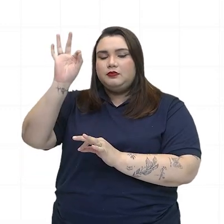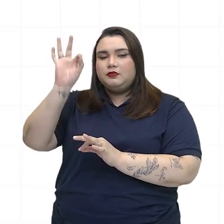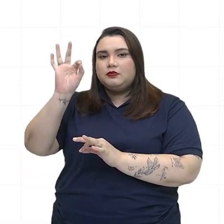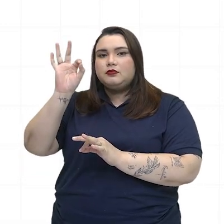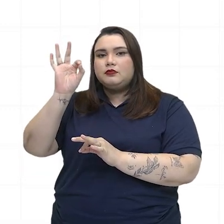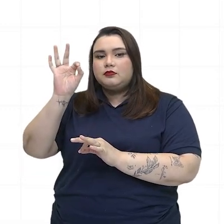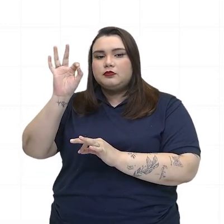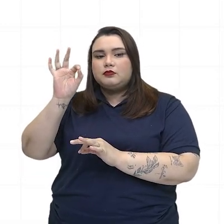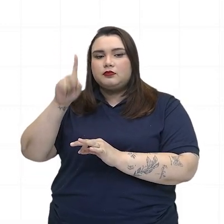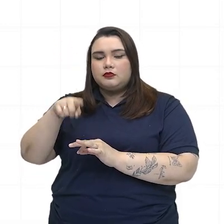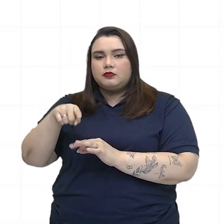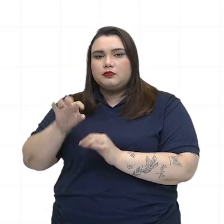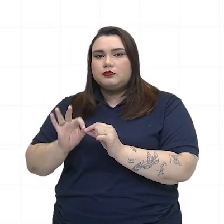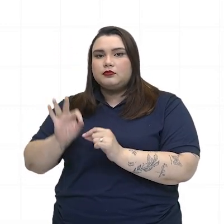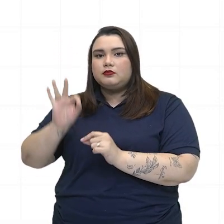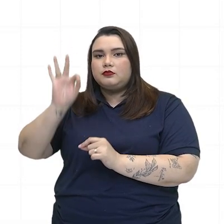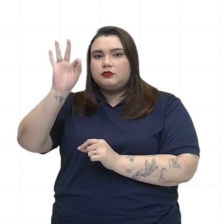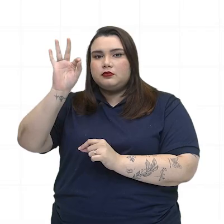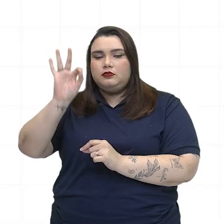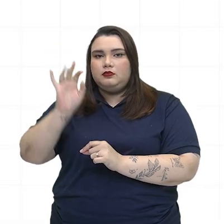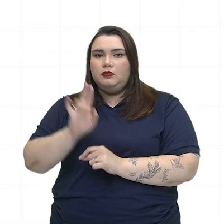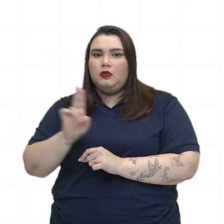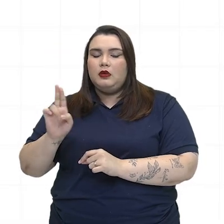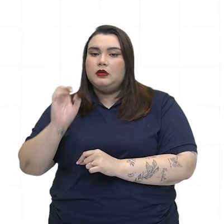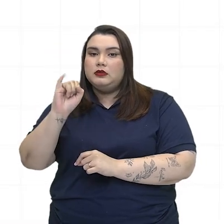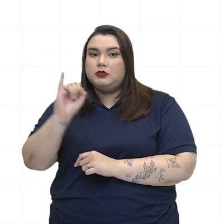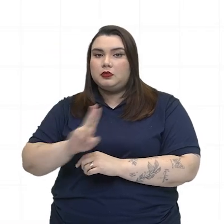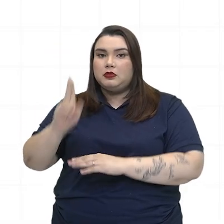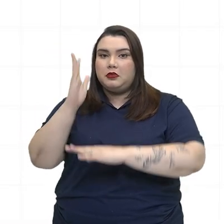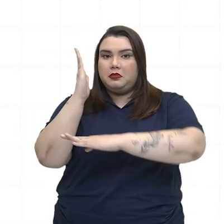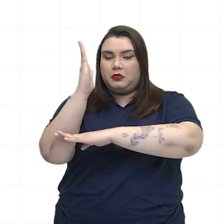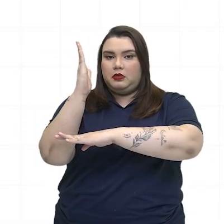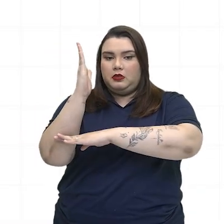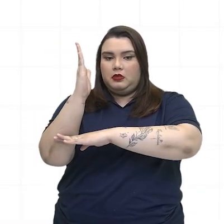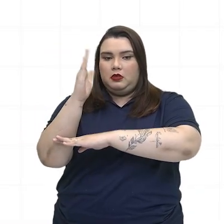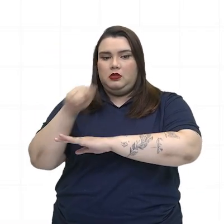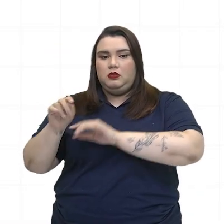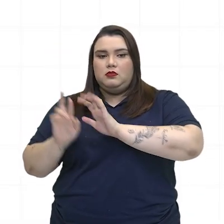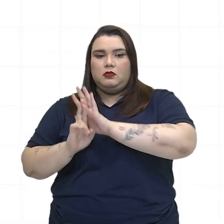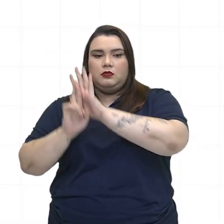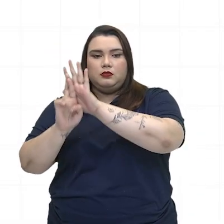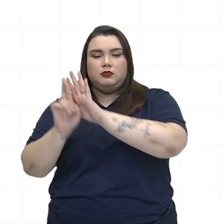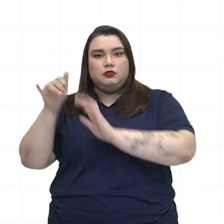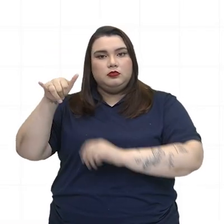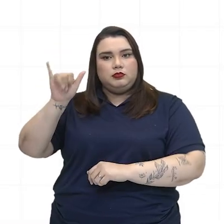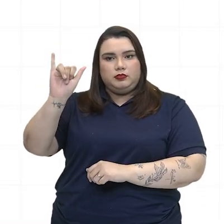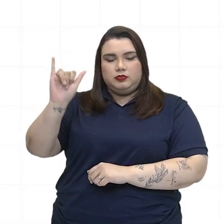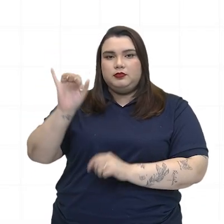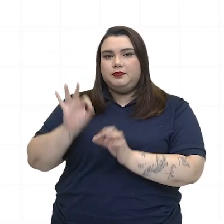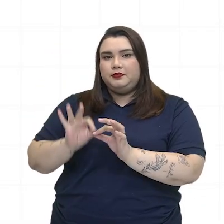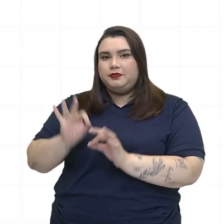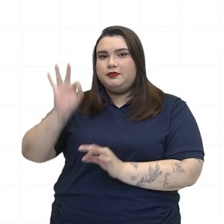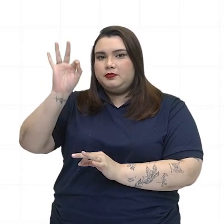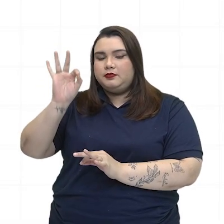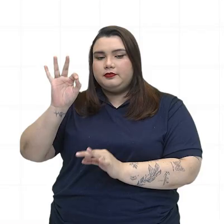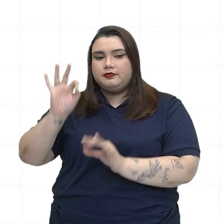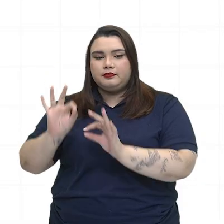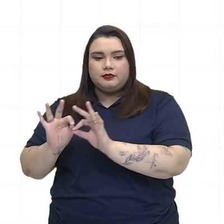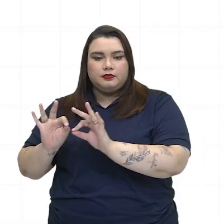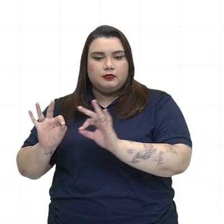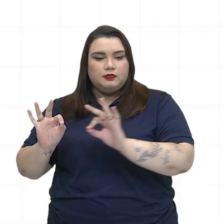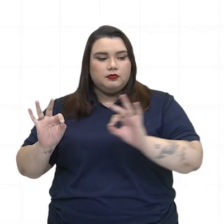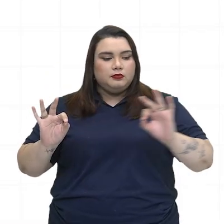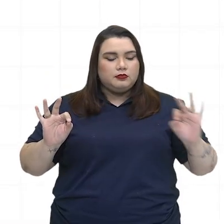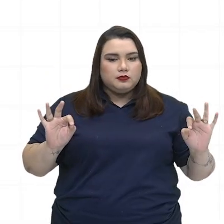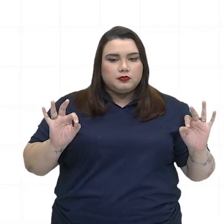nesse eixo aqui, que é o vertical, né, geralmente, se fosse no plano cartesiano, nós estaríamos representando ele aqui por Y, certo? E o nosso